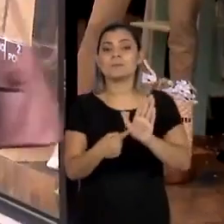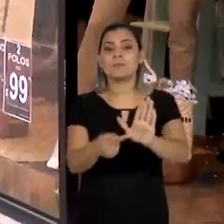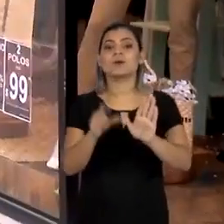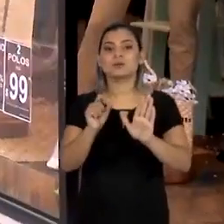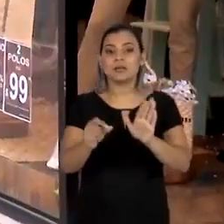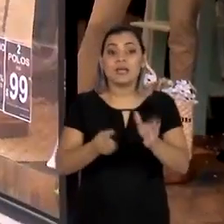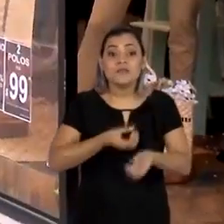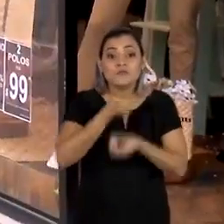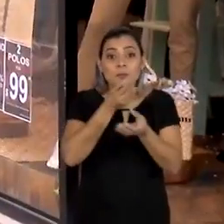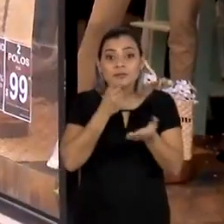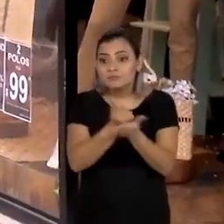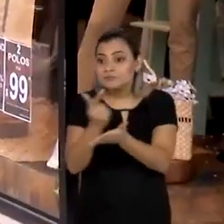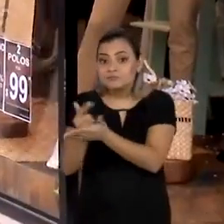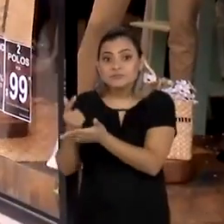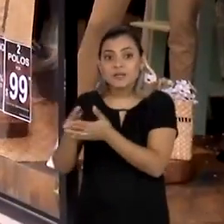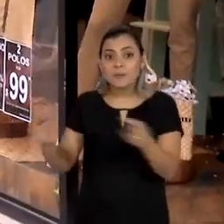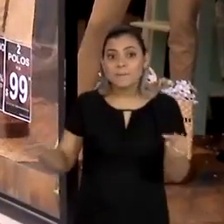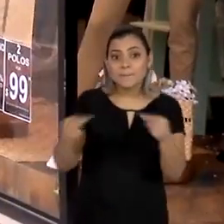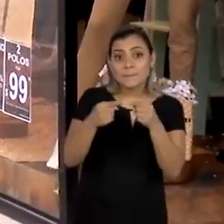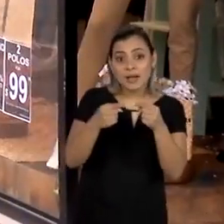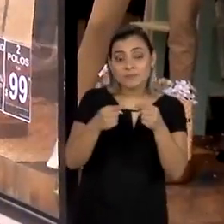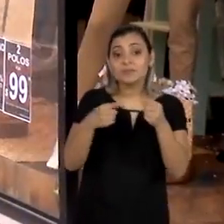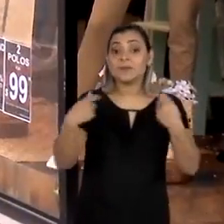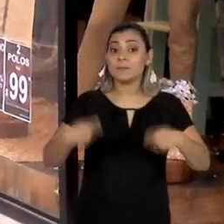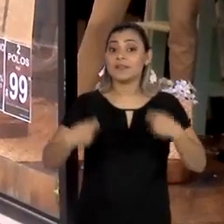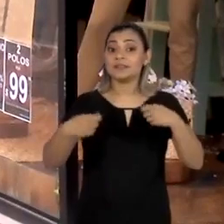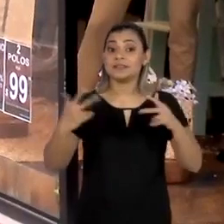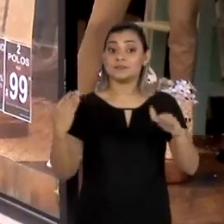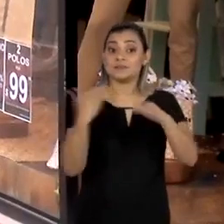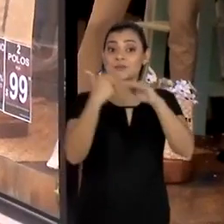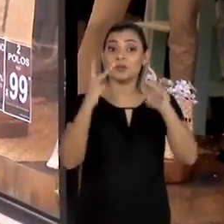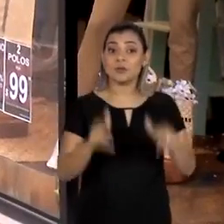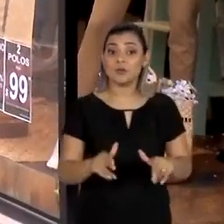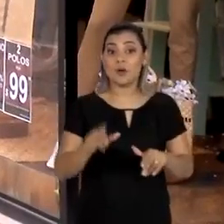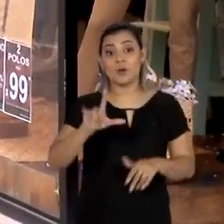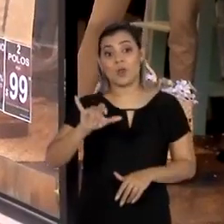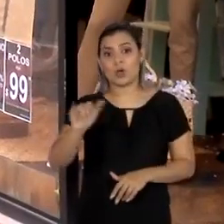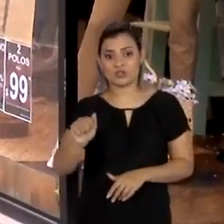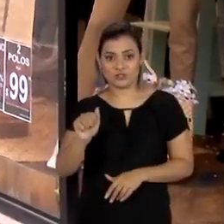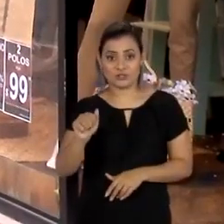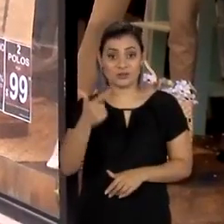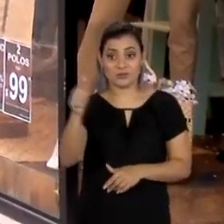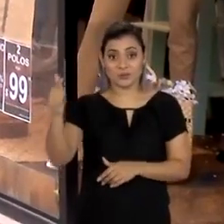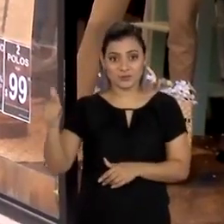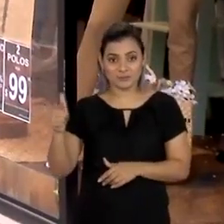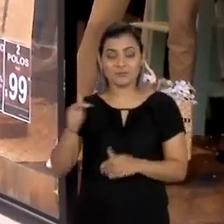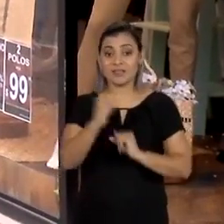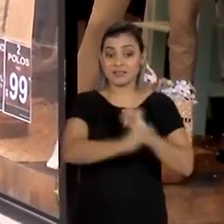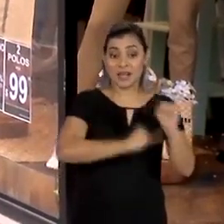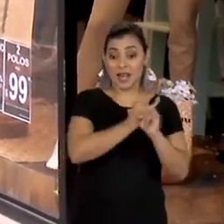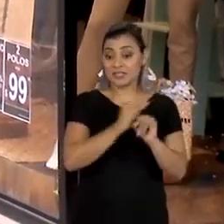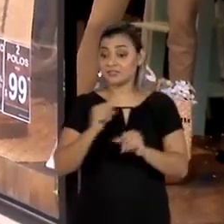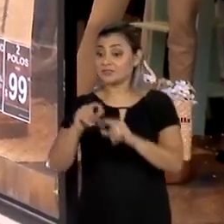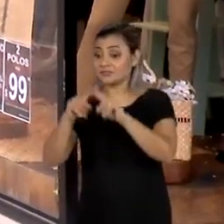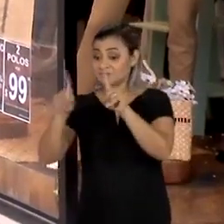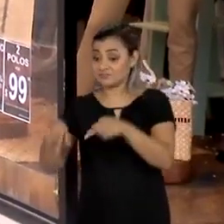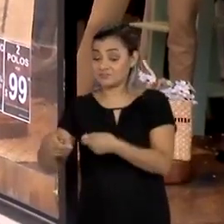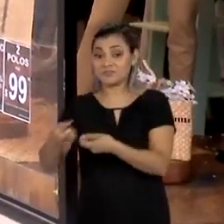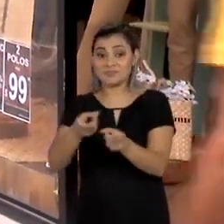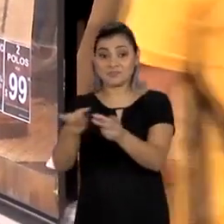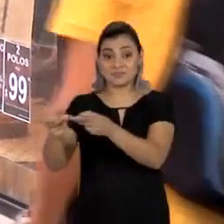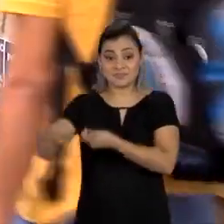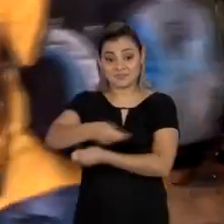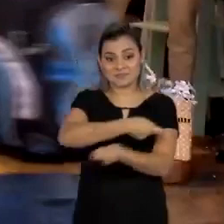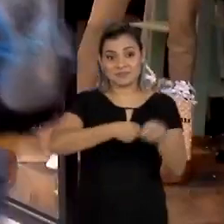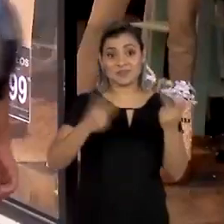que o número de compradores conectados deve se igualar ao de lojas físicas. Os setores mais procurados nesta Black